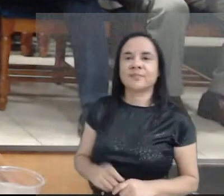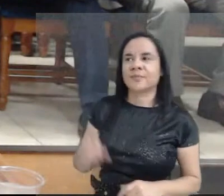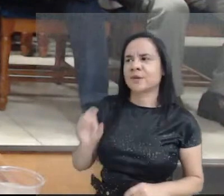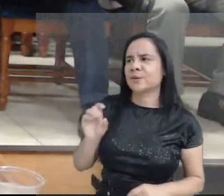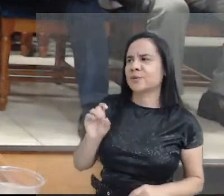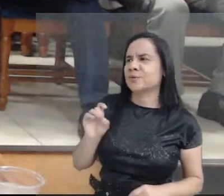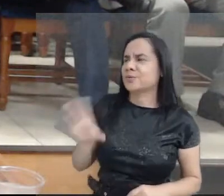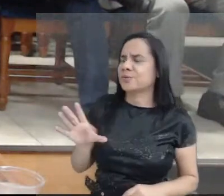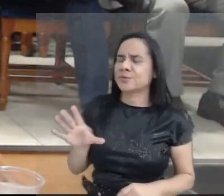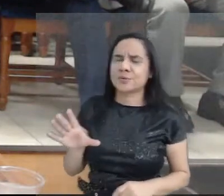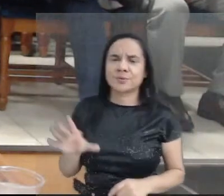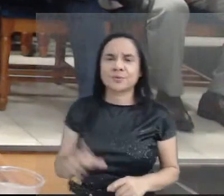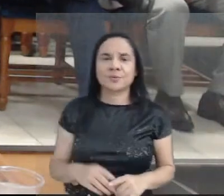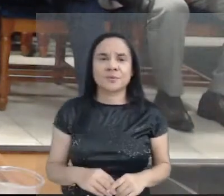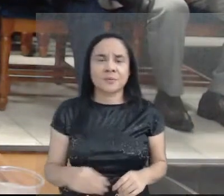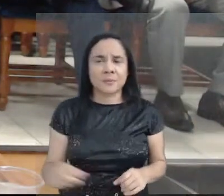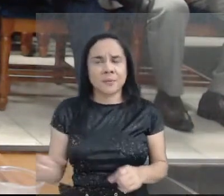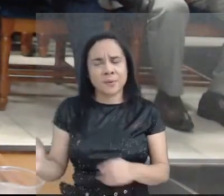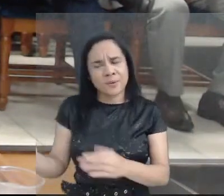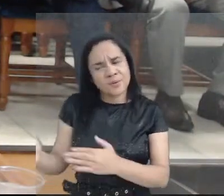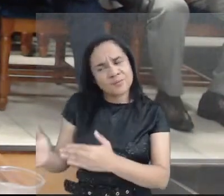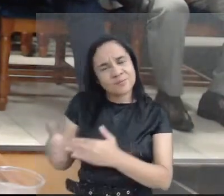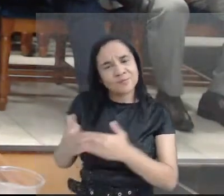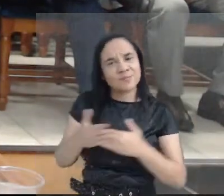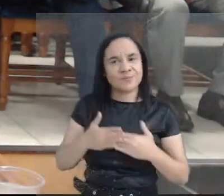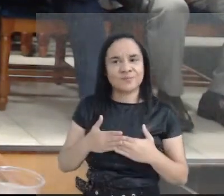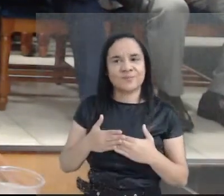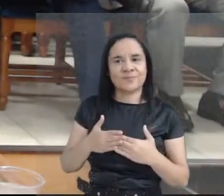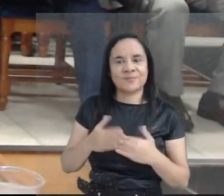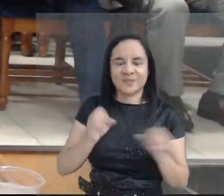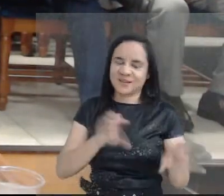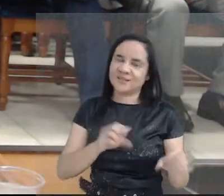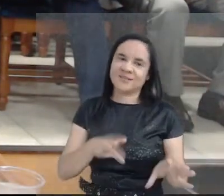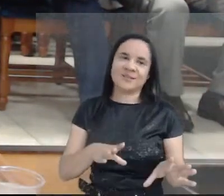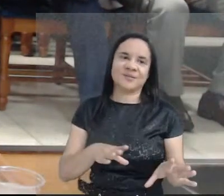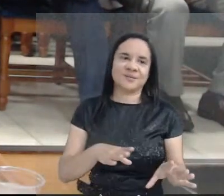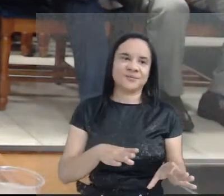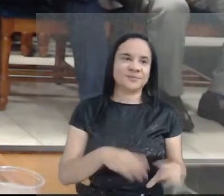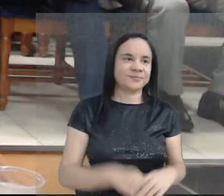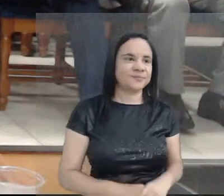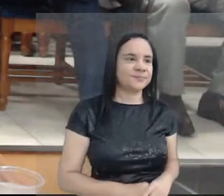para todos, mas em particular era ensinava.